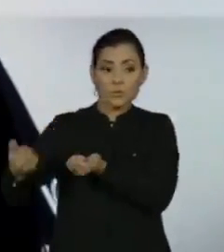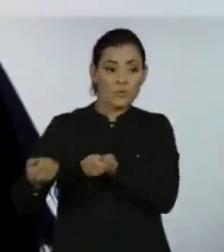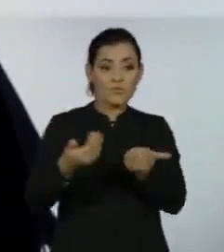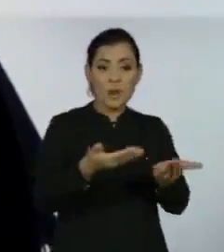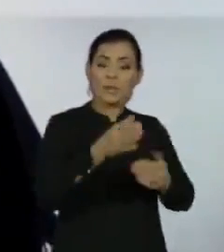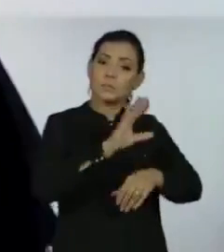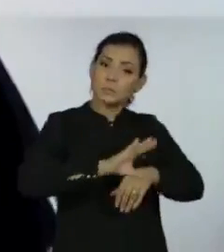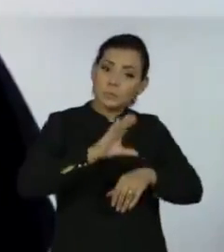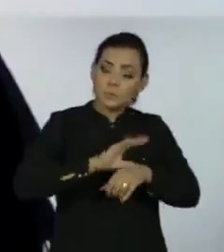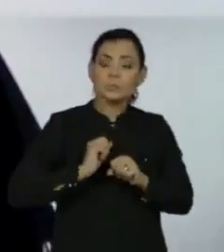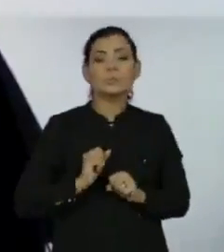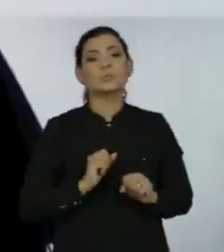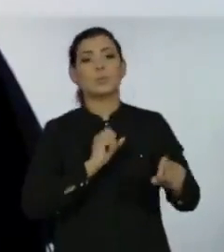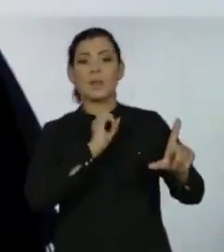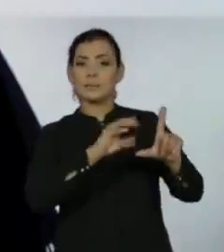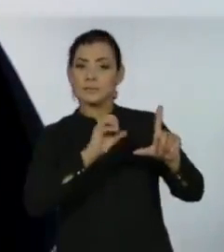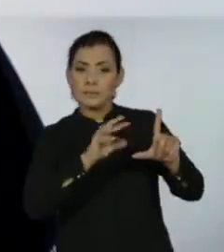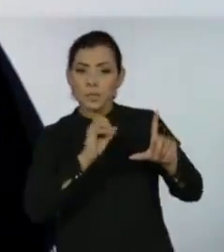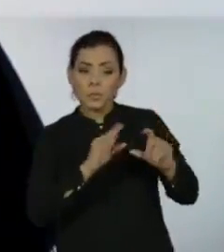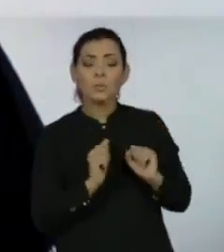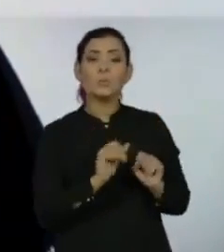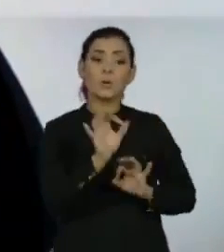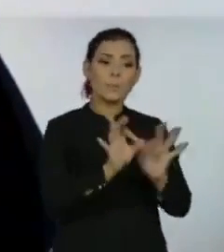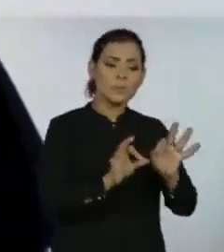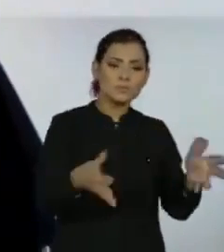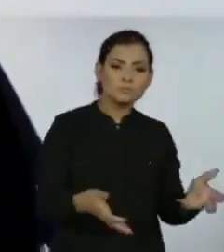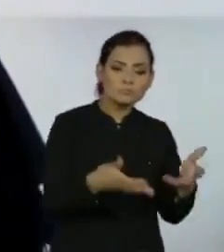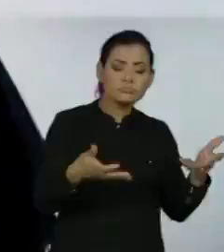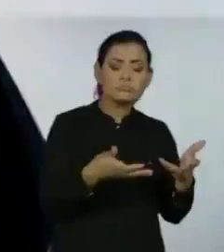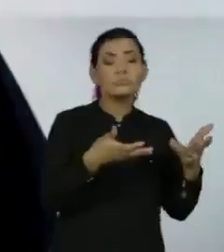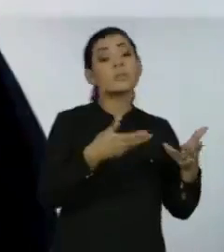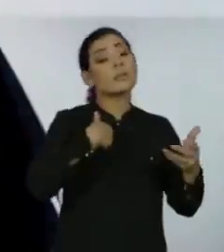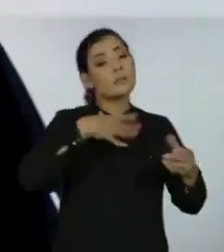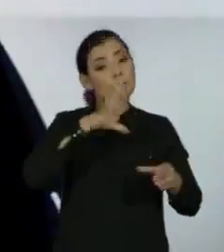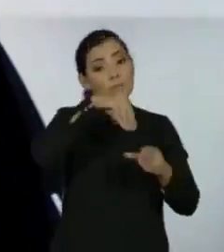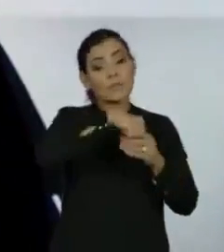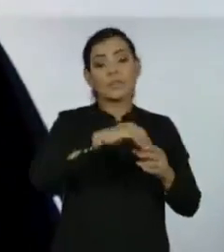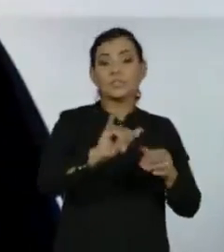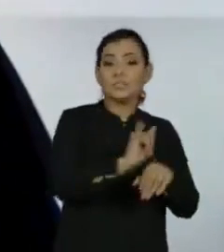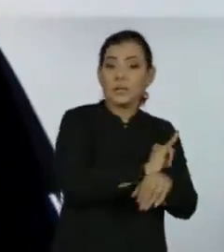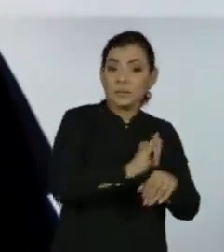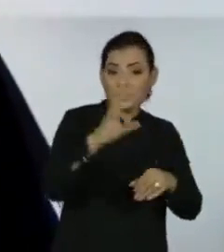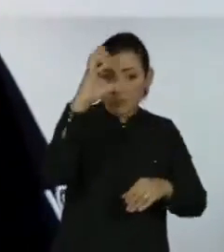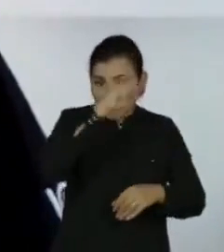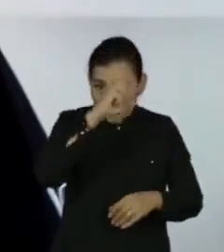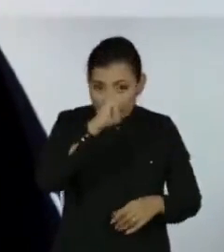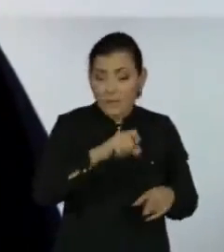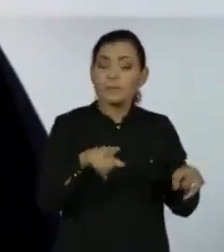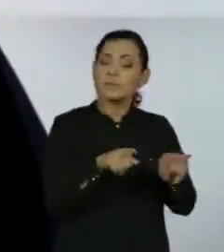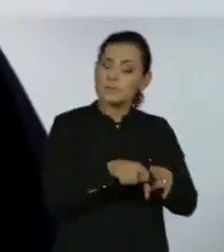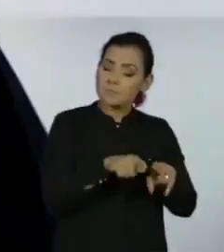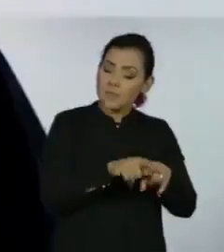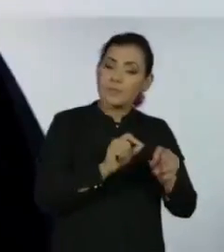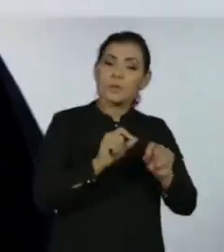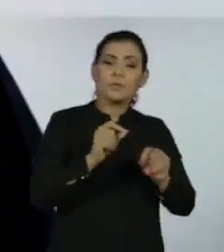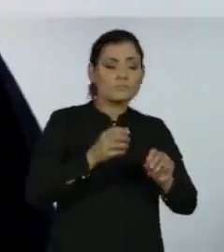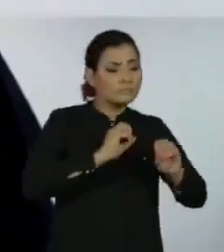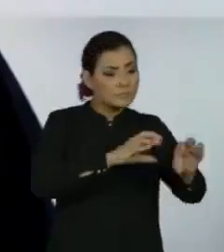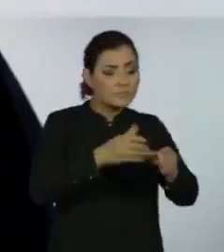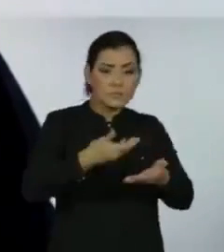oferecem licenciaturas, preparam os professores, que incluam em suas estratégias de aprendizagem, de